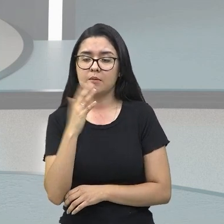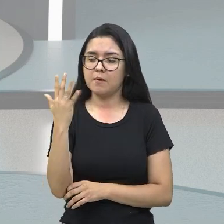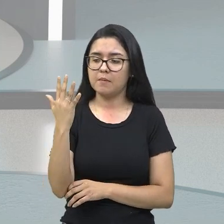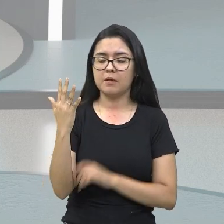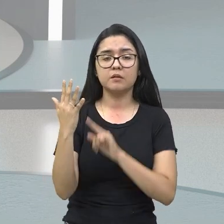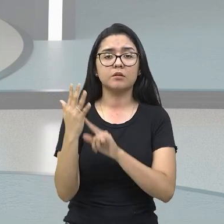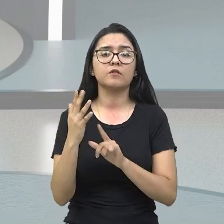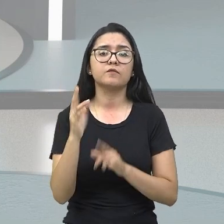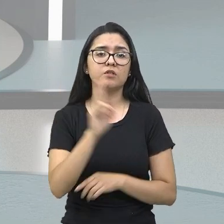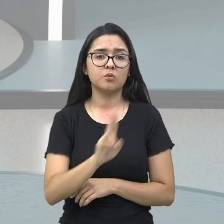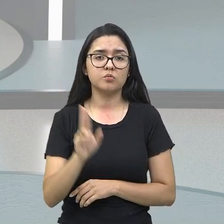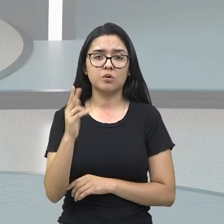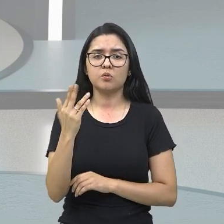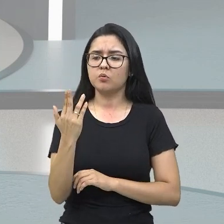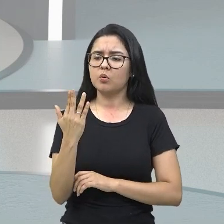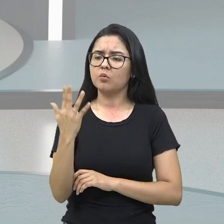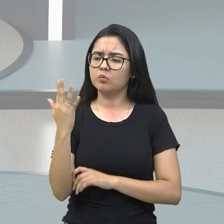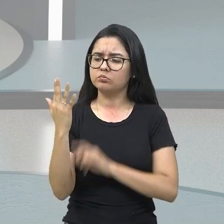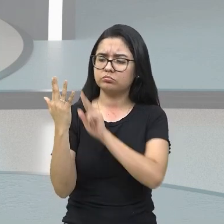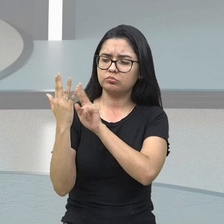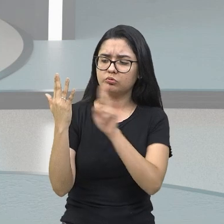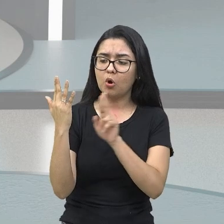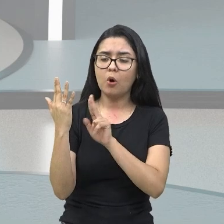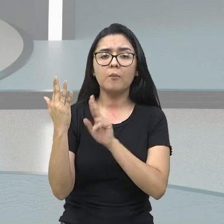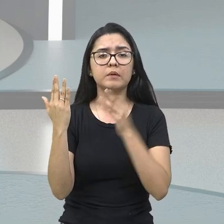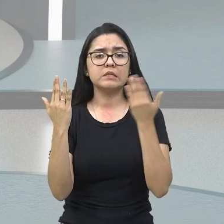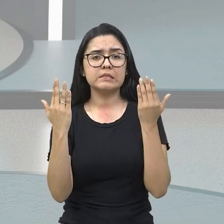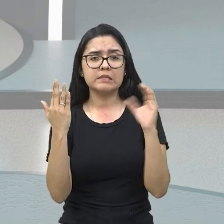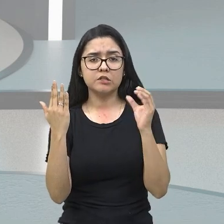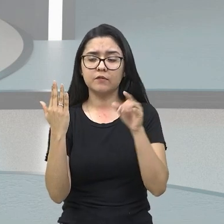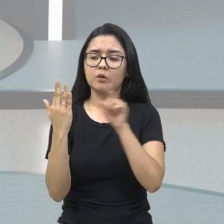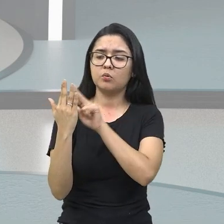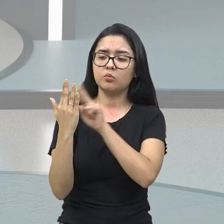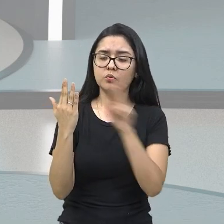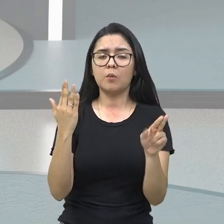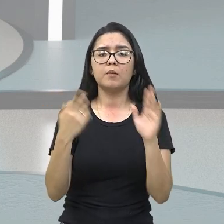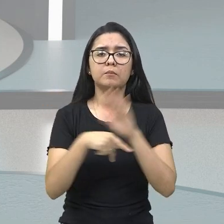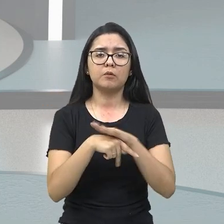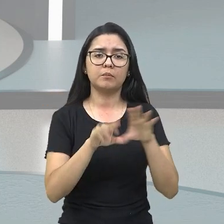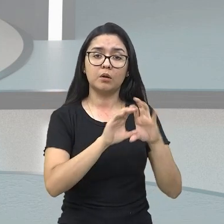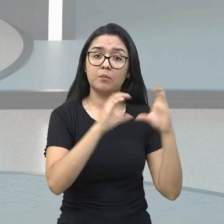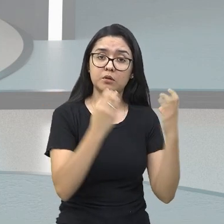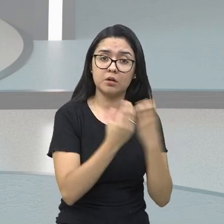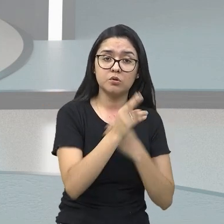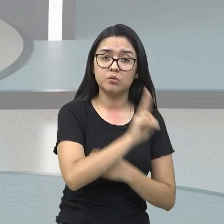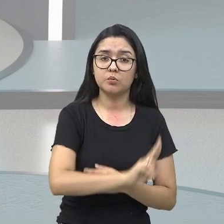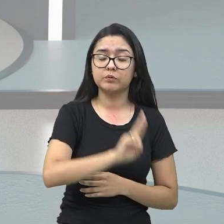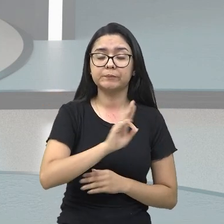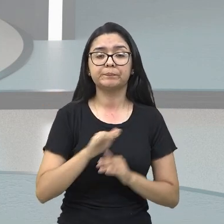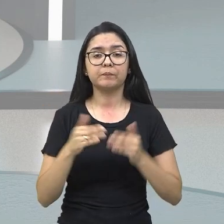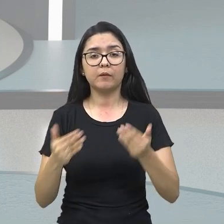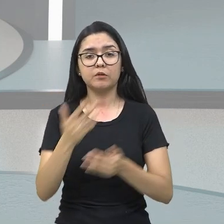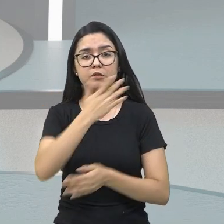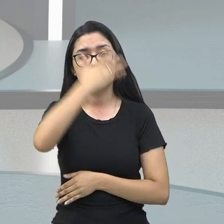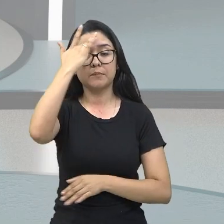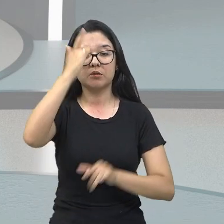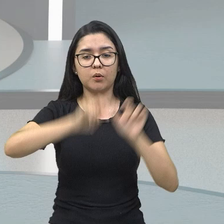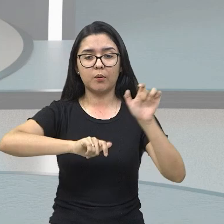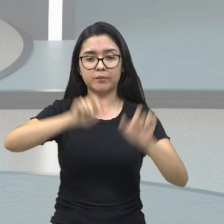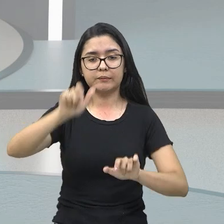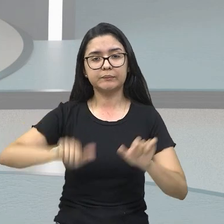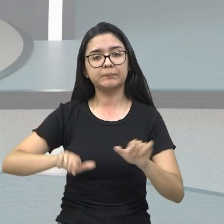sua comunidade. Ela possui um nome científico e em outra região do Brasil ela pode ter um outro nome. Mas como os falantes